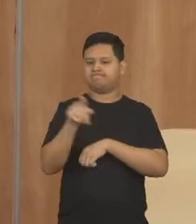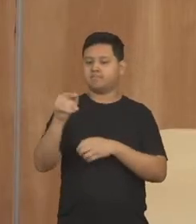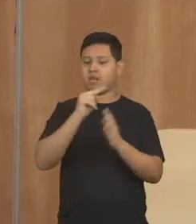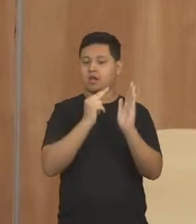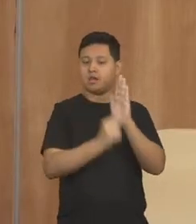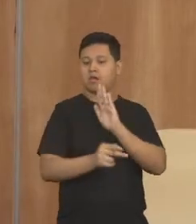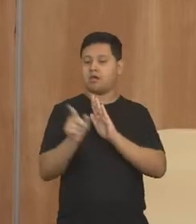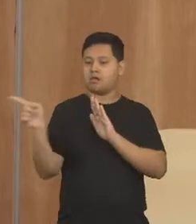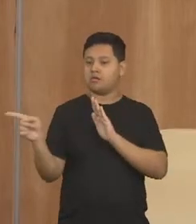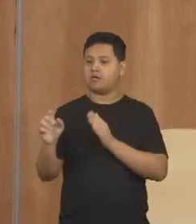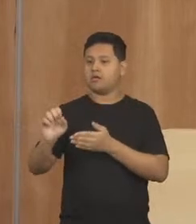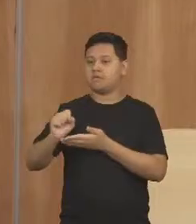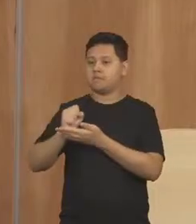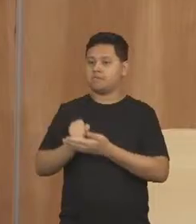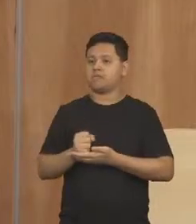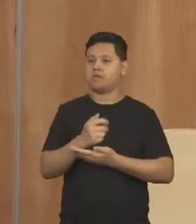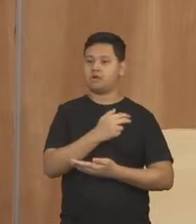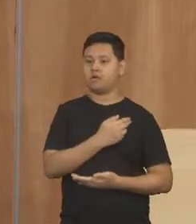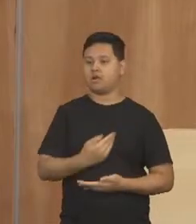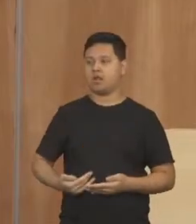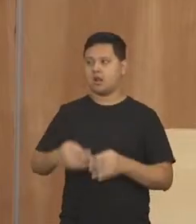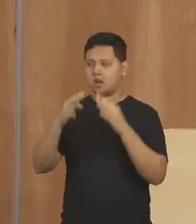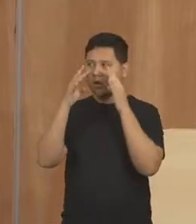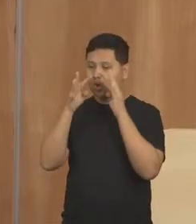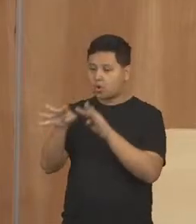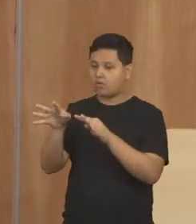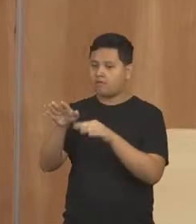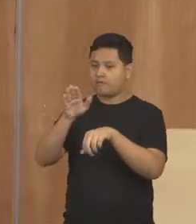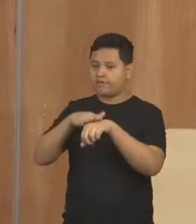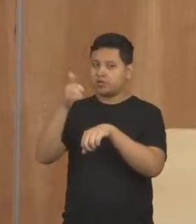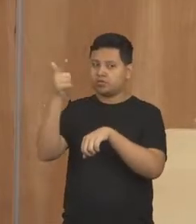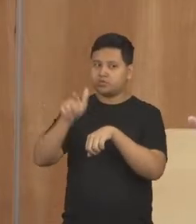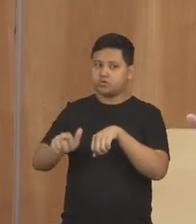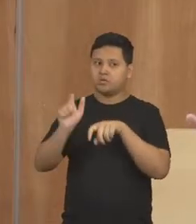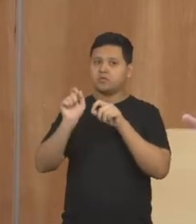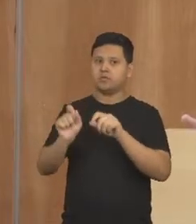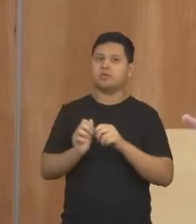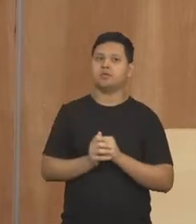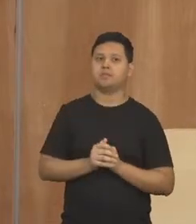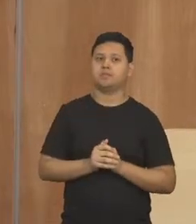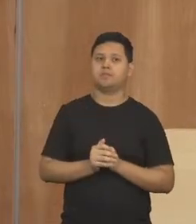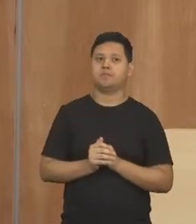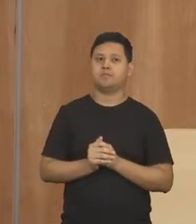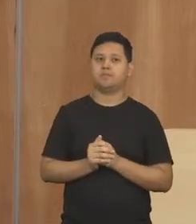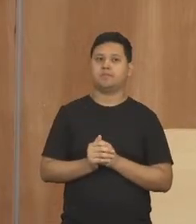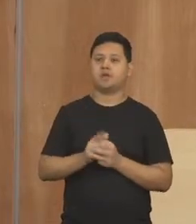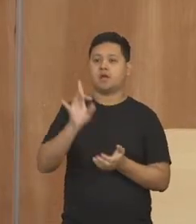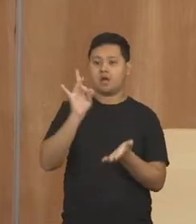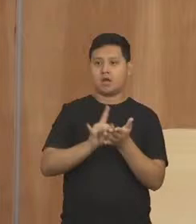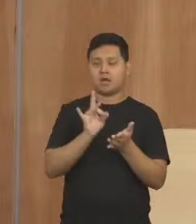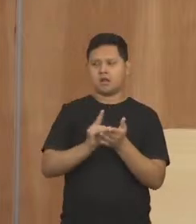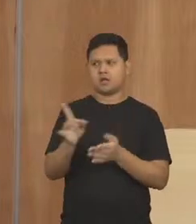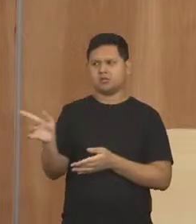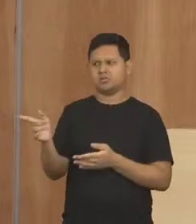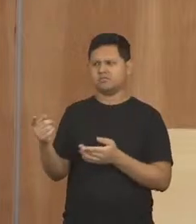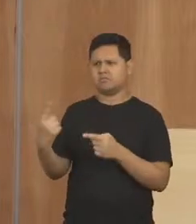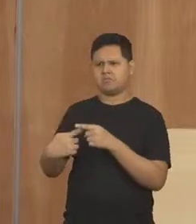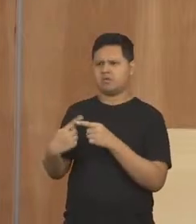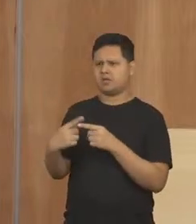pela oposição. Mas, mais uma vez, eu quero chamar a atenção aqui para essa realidade incômoda.